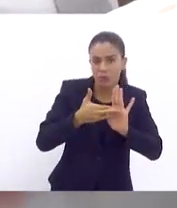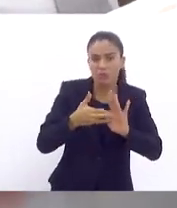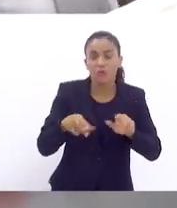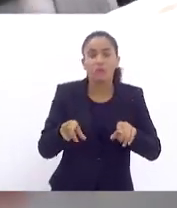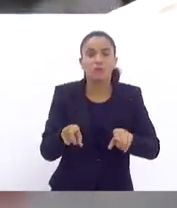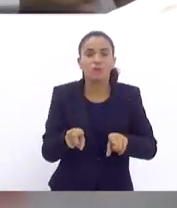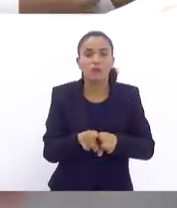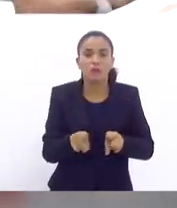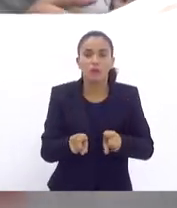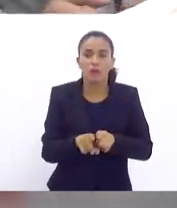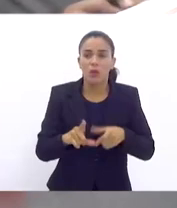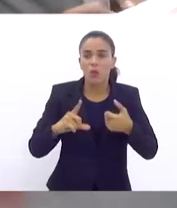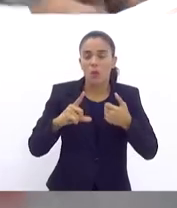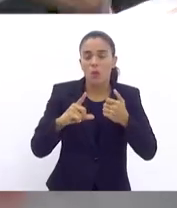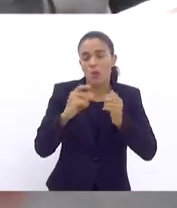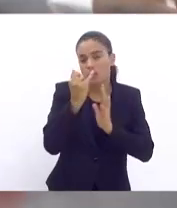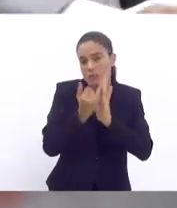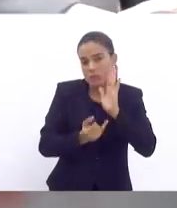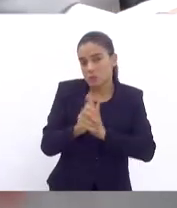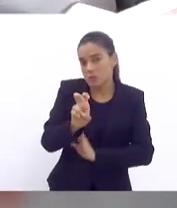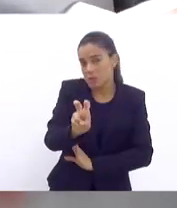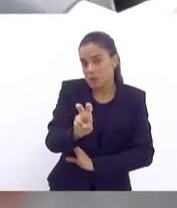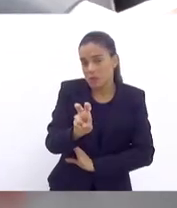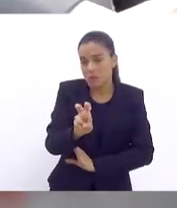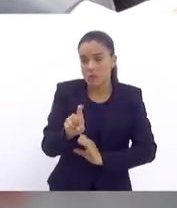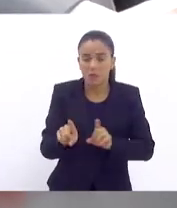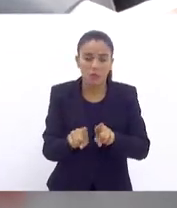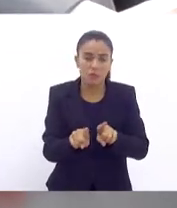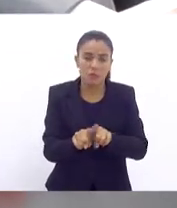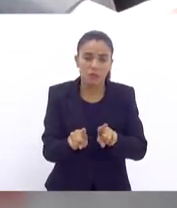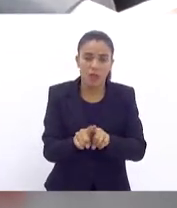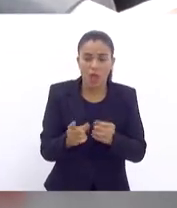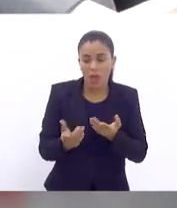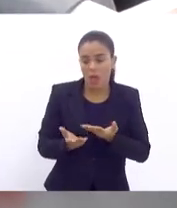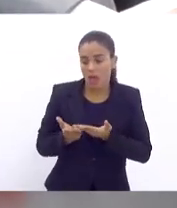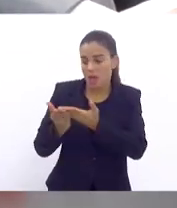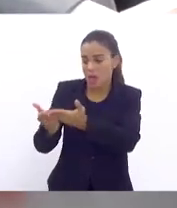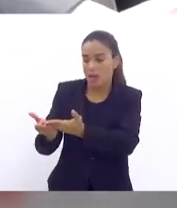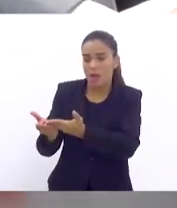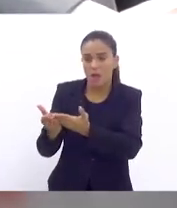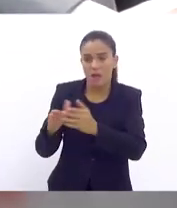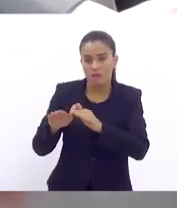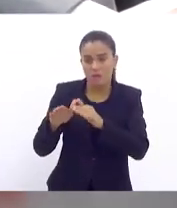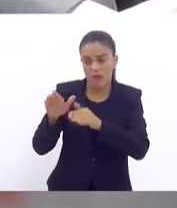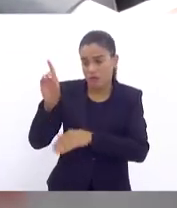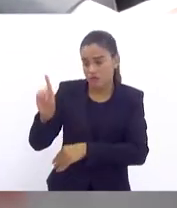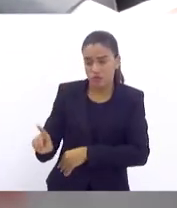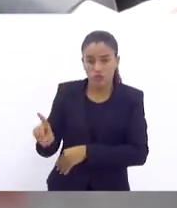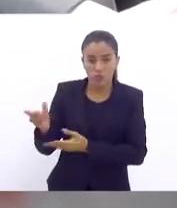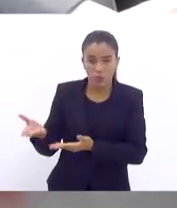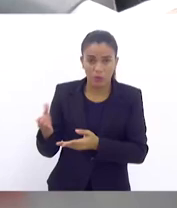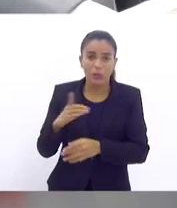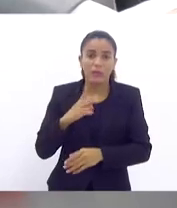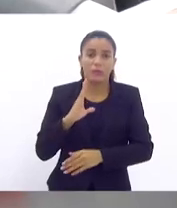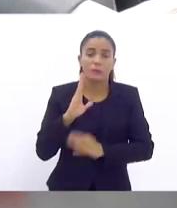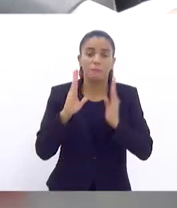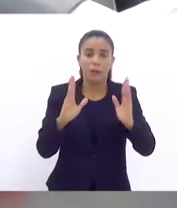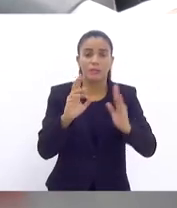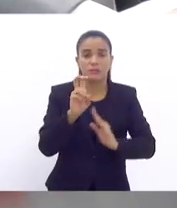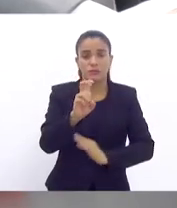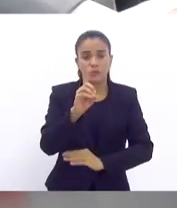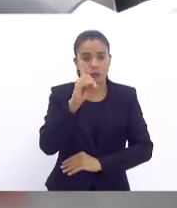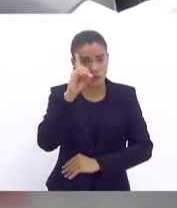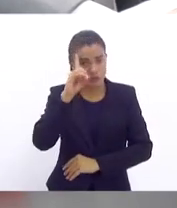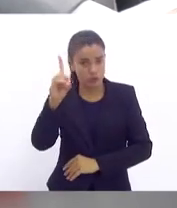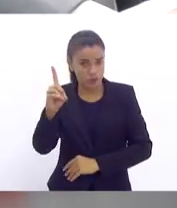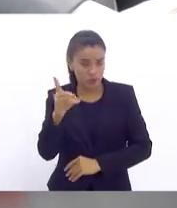é a proposta é elevada à mesa que a luz do 20 inciso 5 tem 5 dias para publicar e